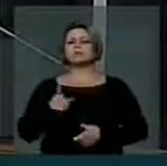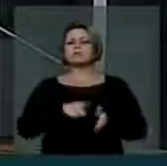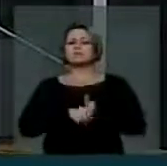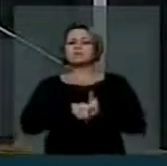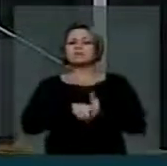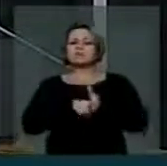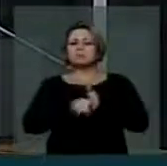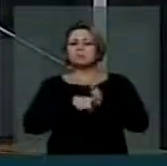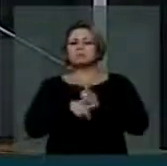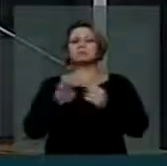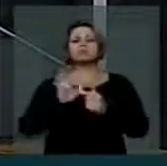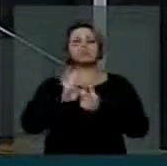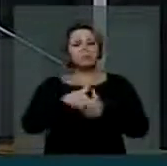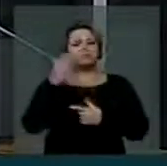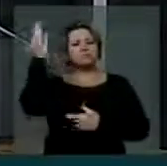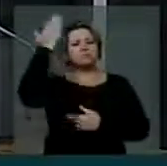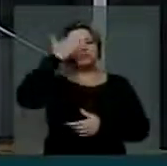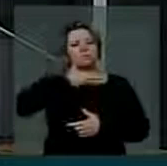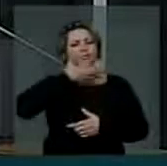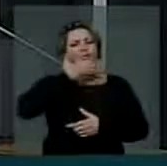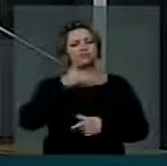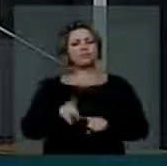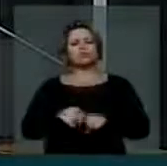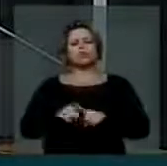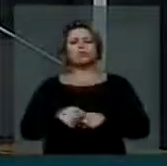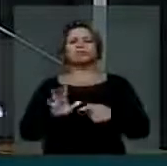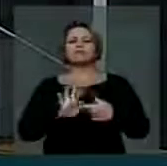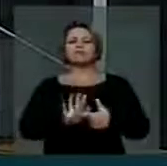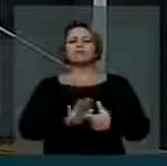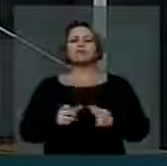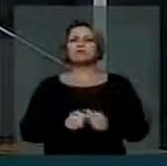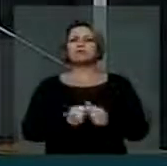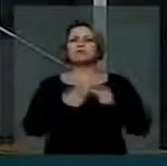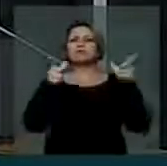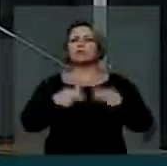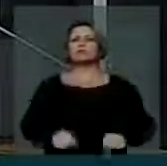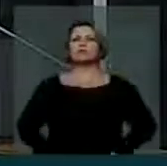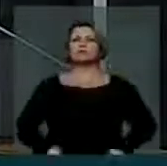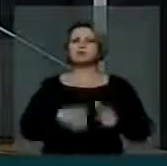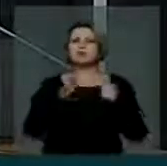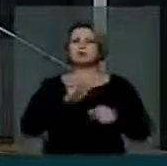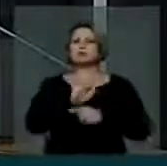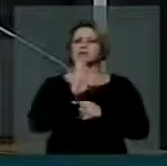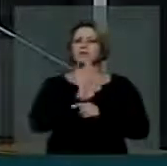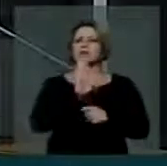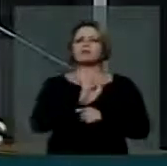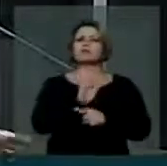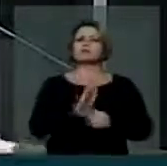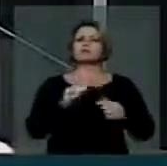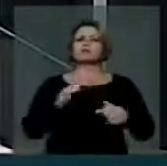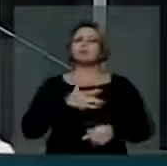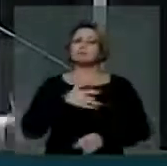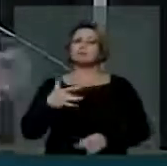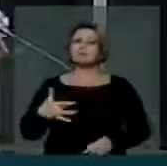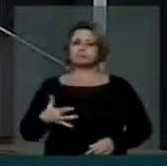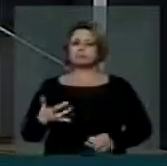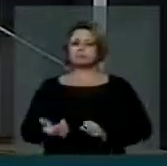dados que demonstram e comprovam a ampliação dos investimentos nesta área.